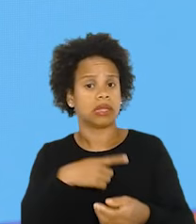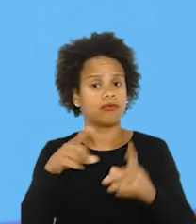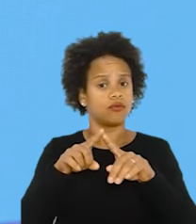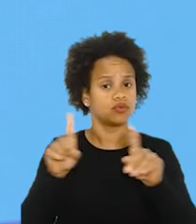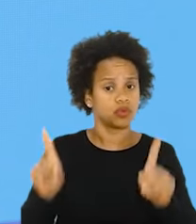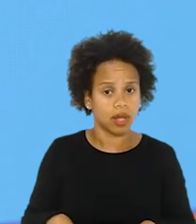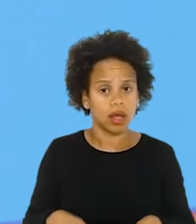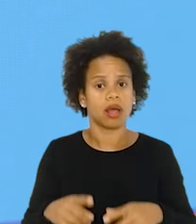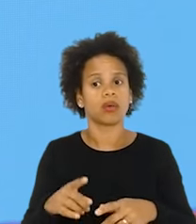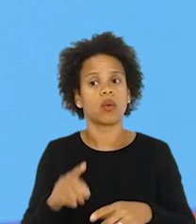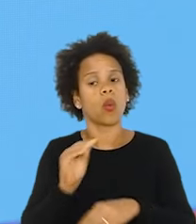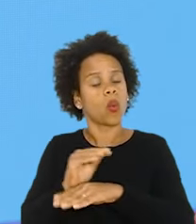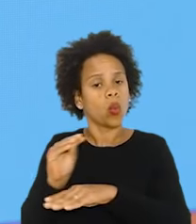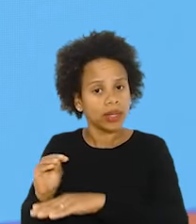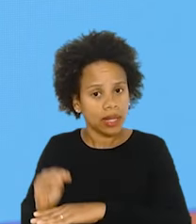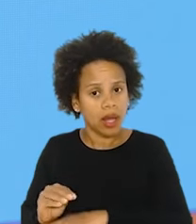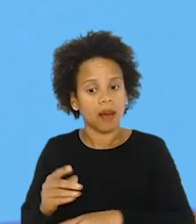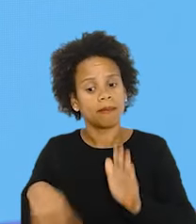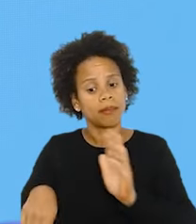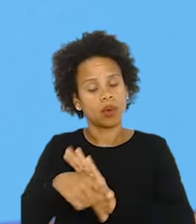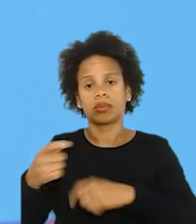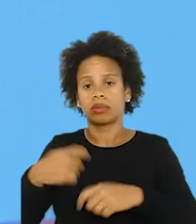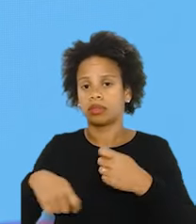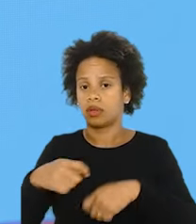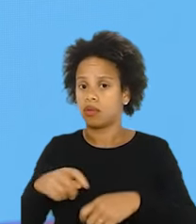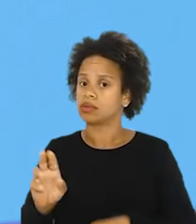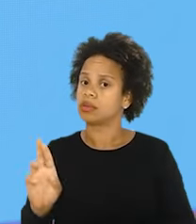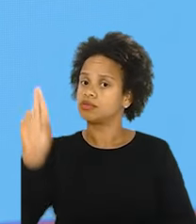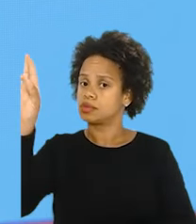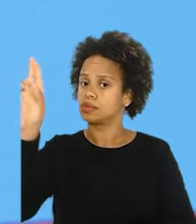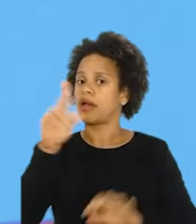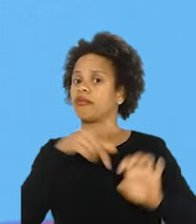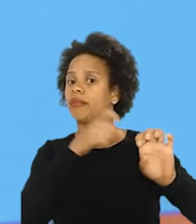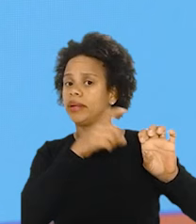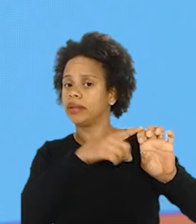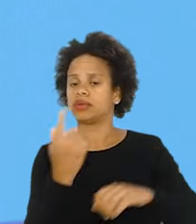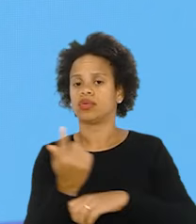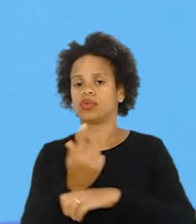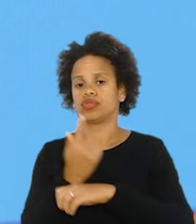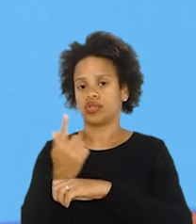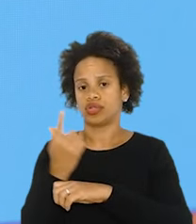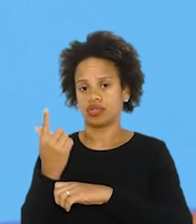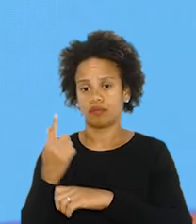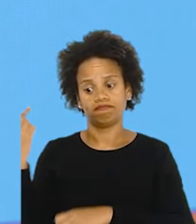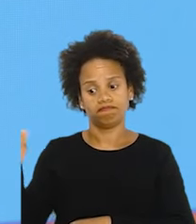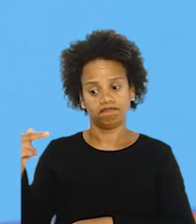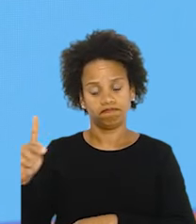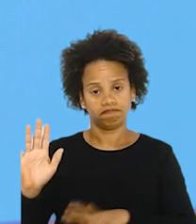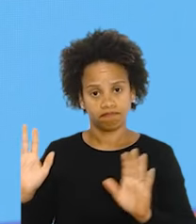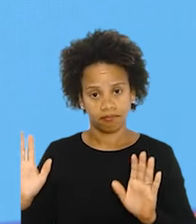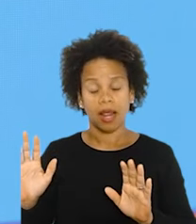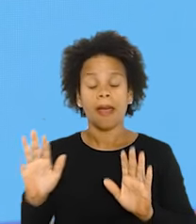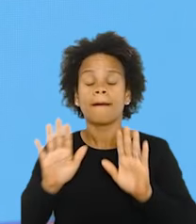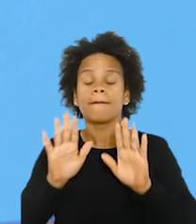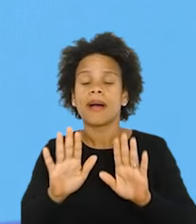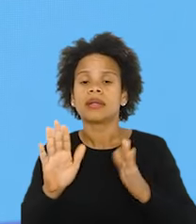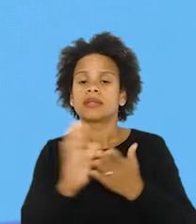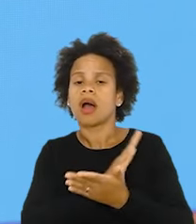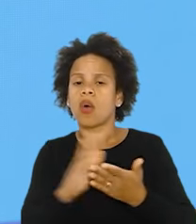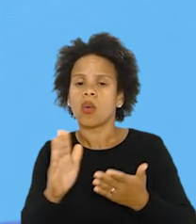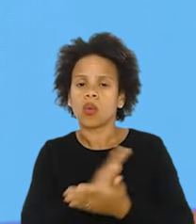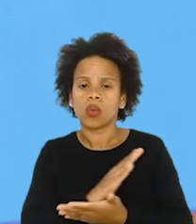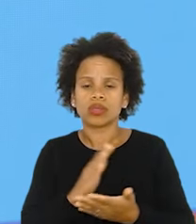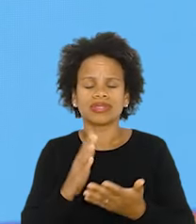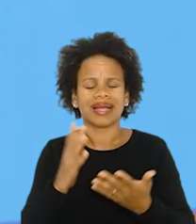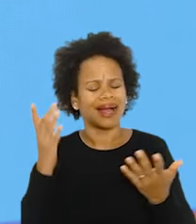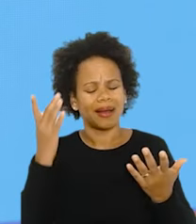e todas as questões adjacente do negócio faz parte do Empreendedor aquela gestão mas eh tem empreendedores que julgam muita coisa